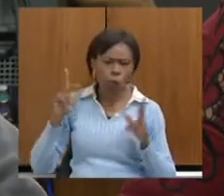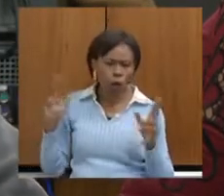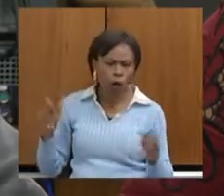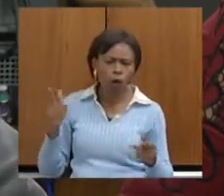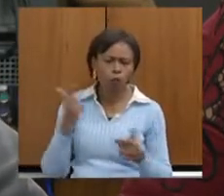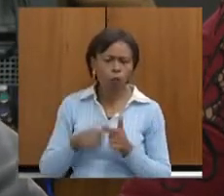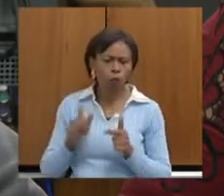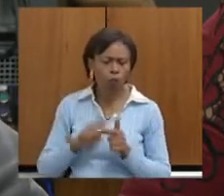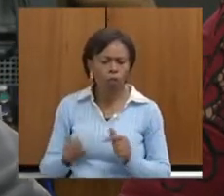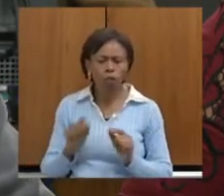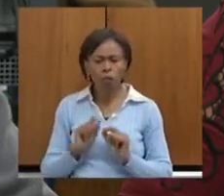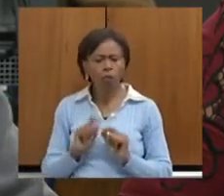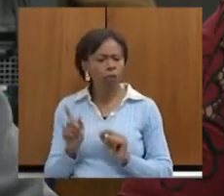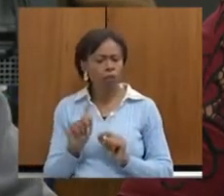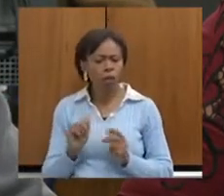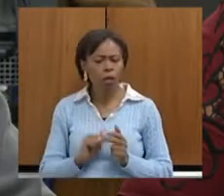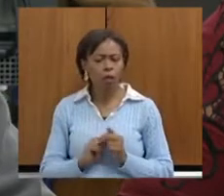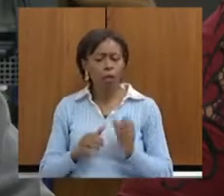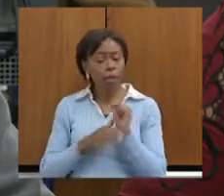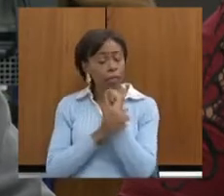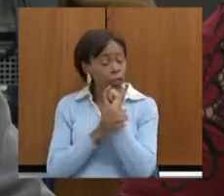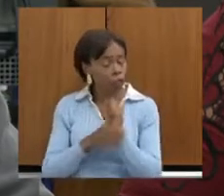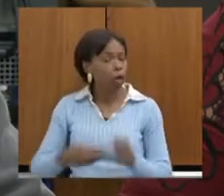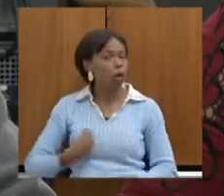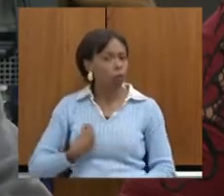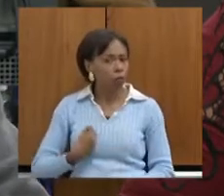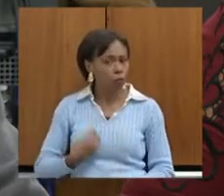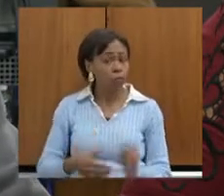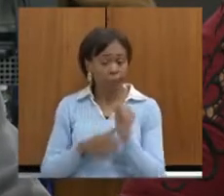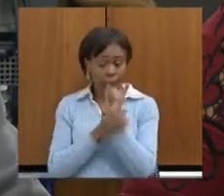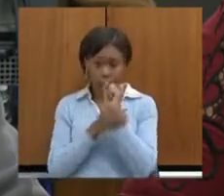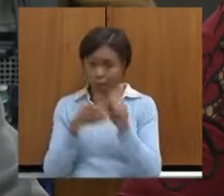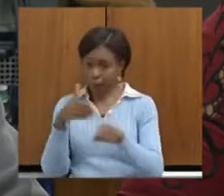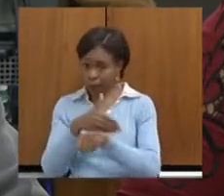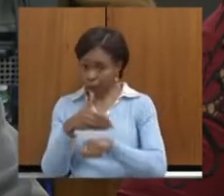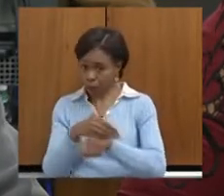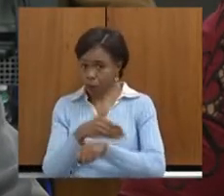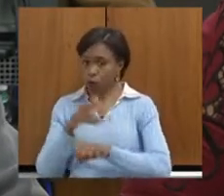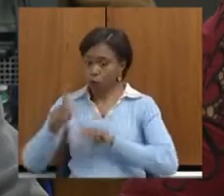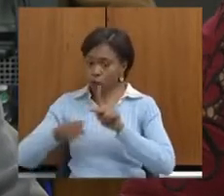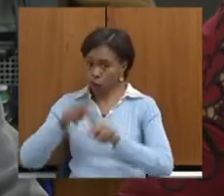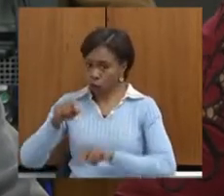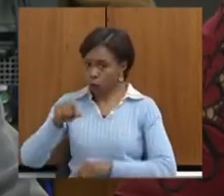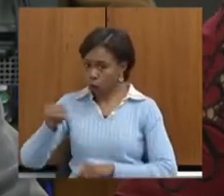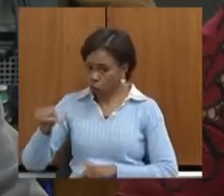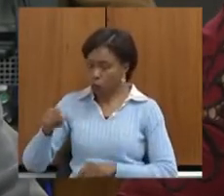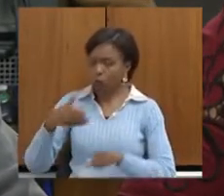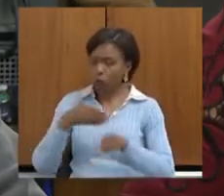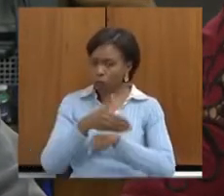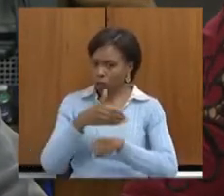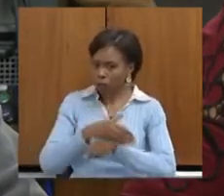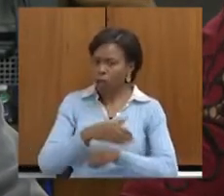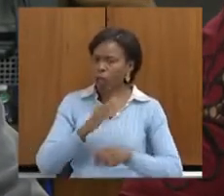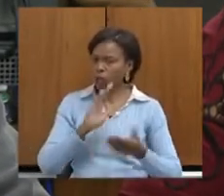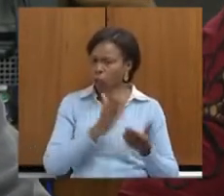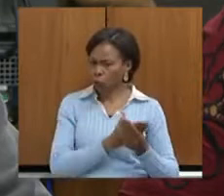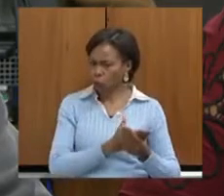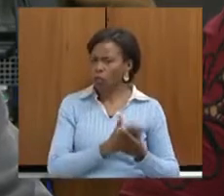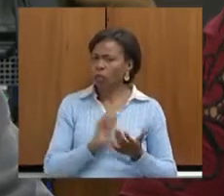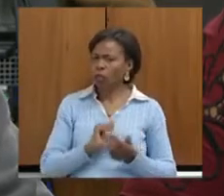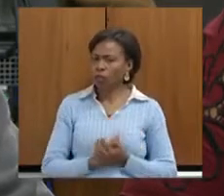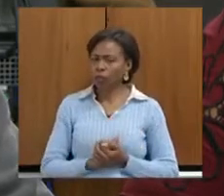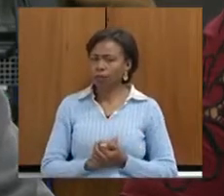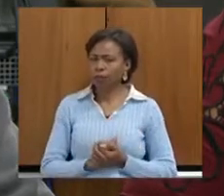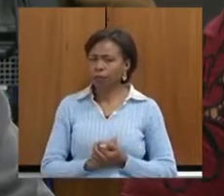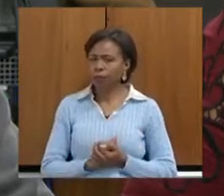que a reparação integral ela fala assim não é só indenização é não repetição é garantia do modo